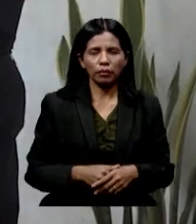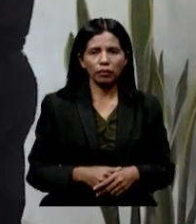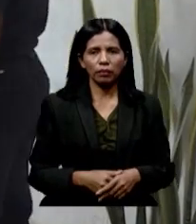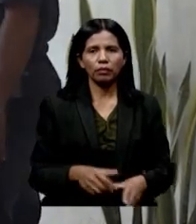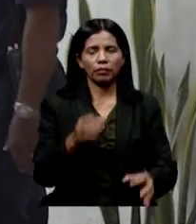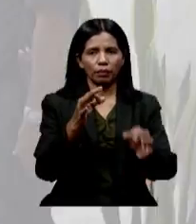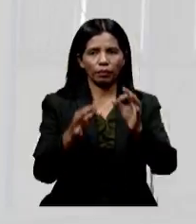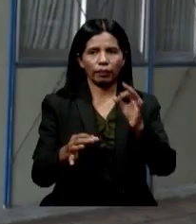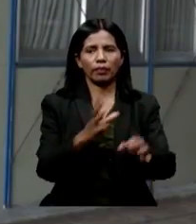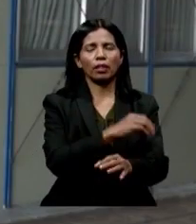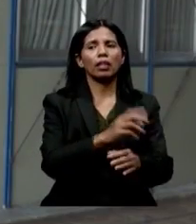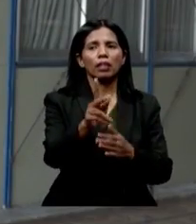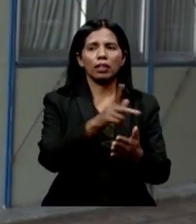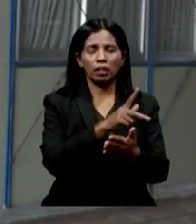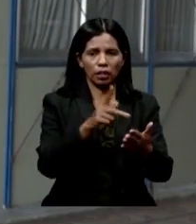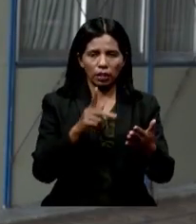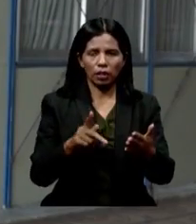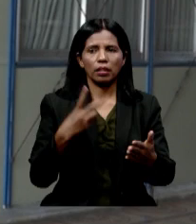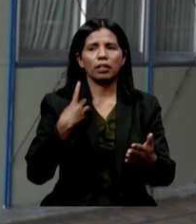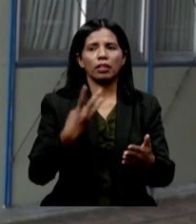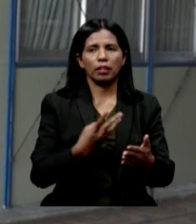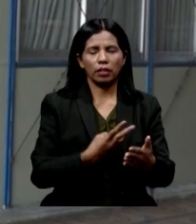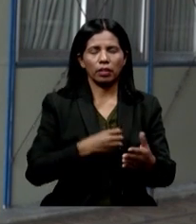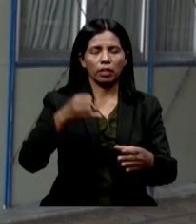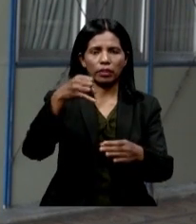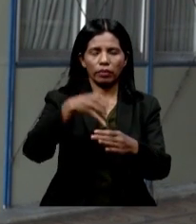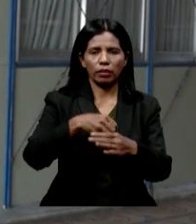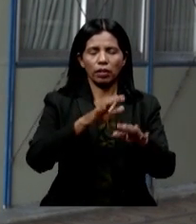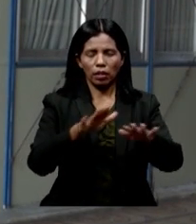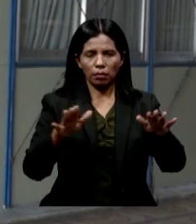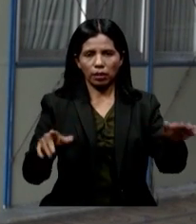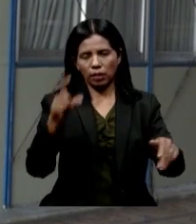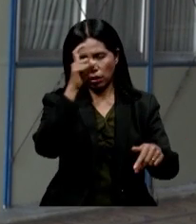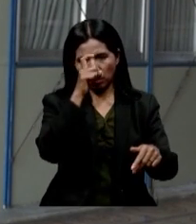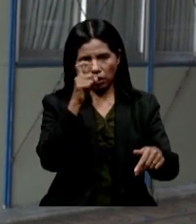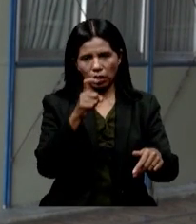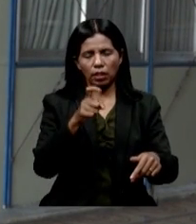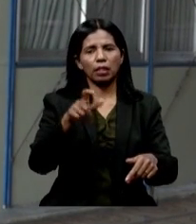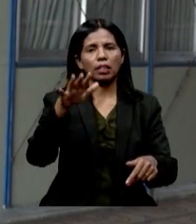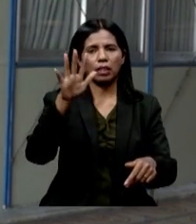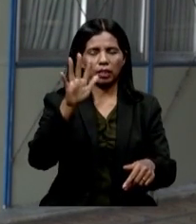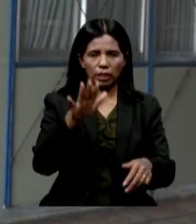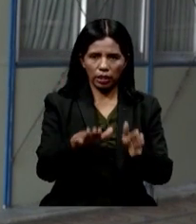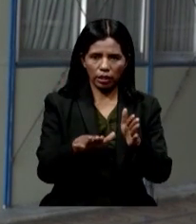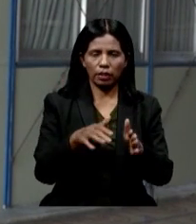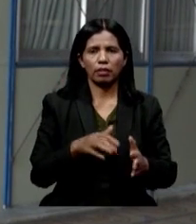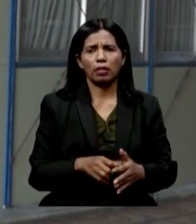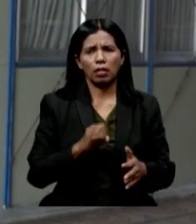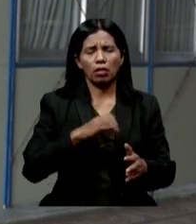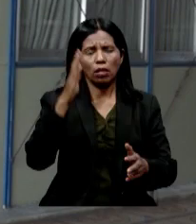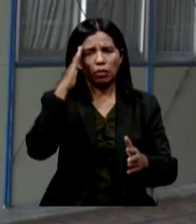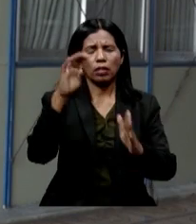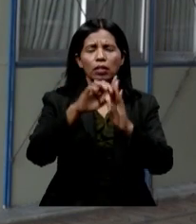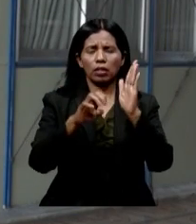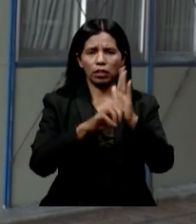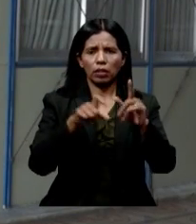dane puramente crime, e tamba envolve la barixira minoridade, hawanoin, Estado tem que